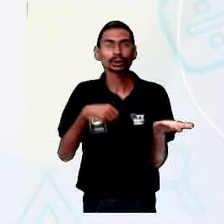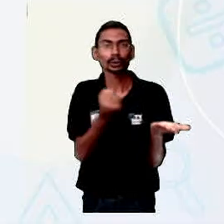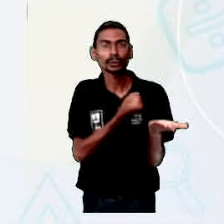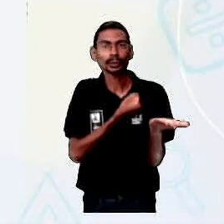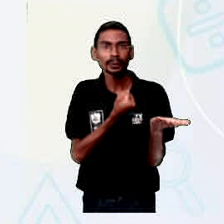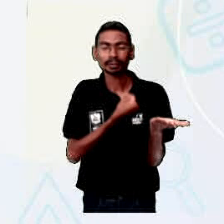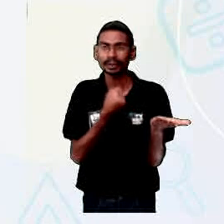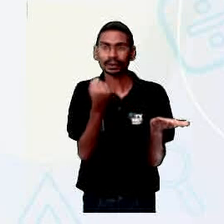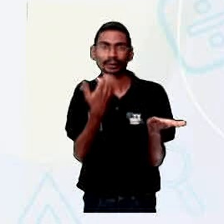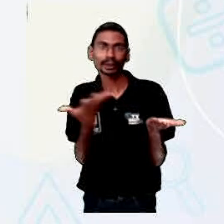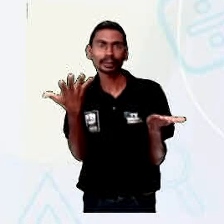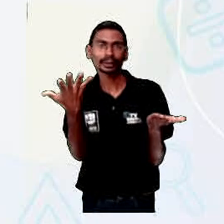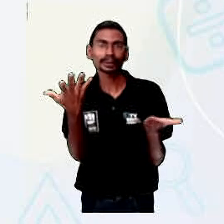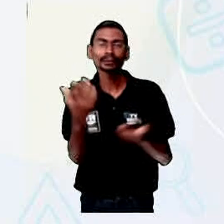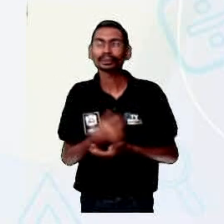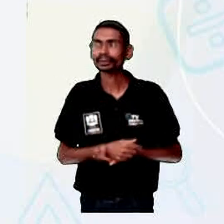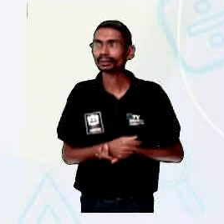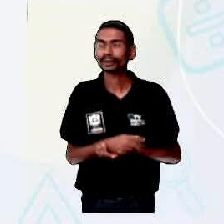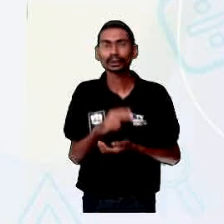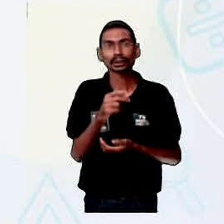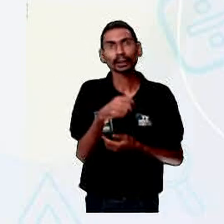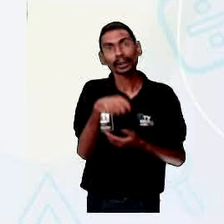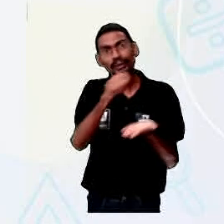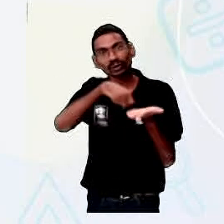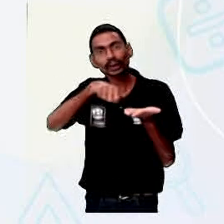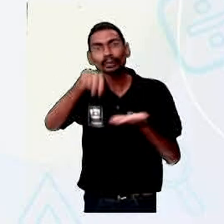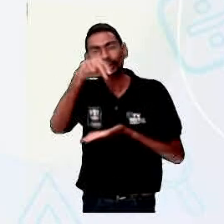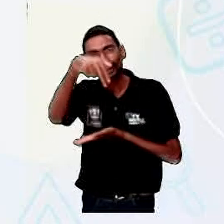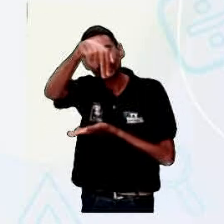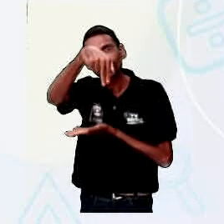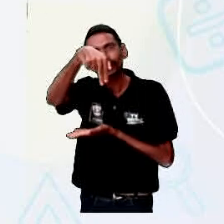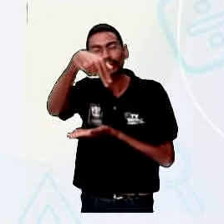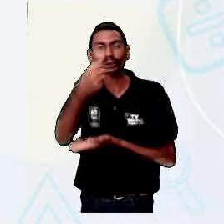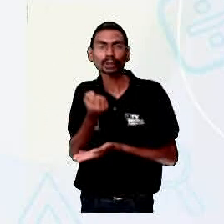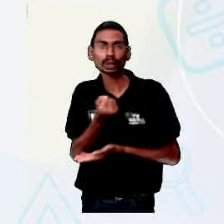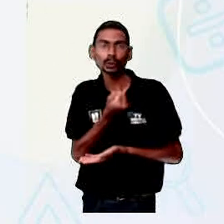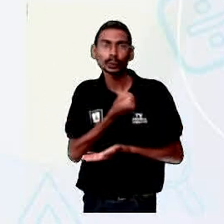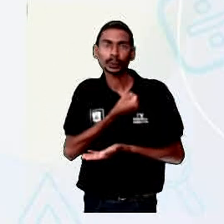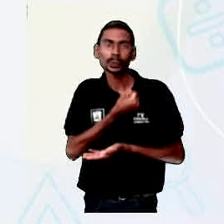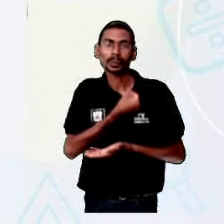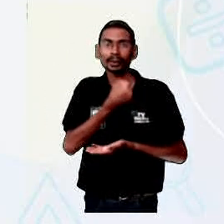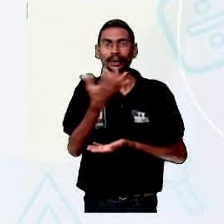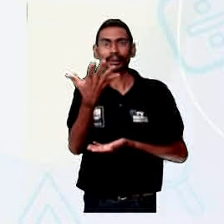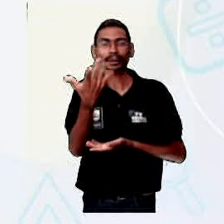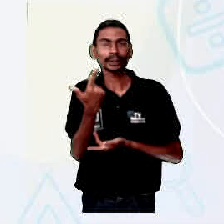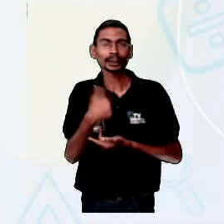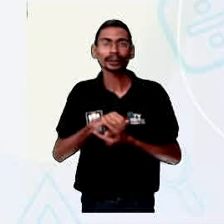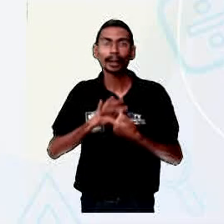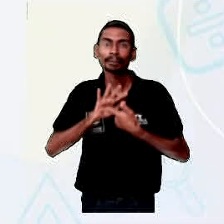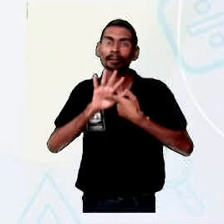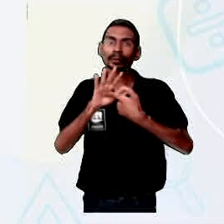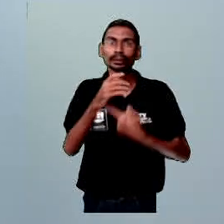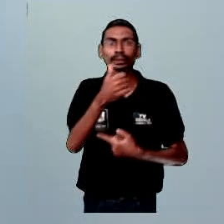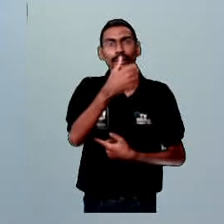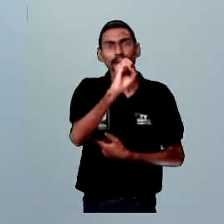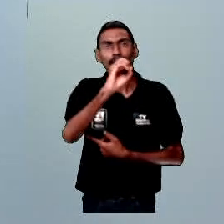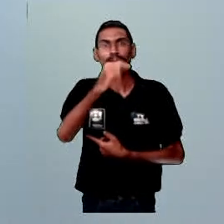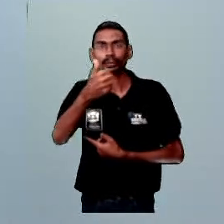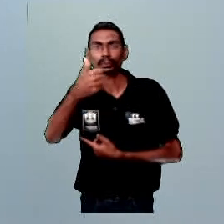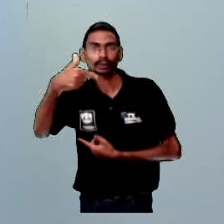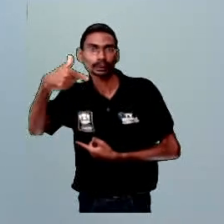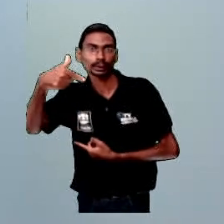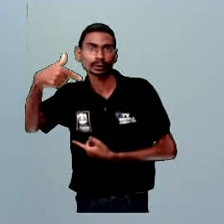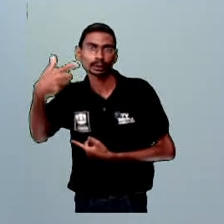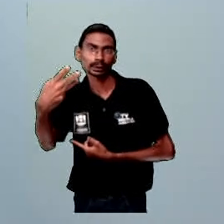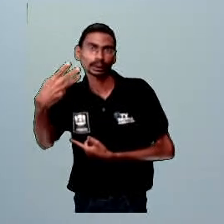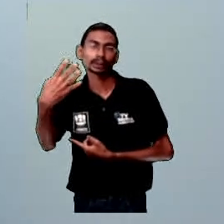escrever assim, N, que significa número natural, é representado por 0, 1, 2, 3 e